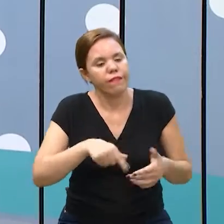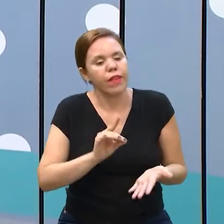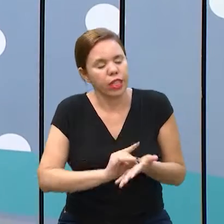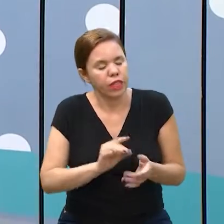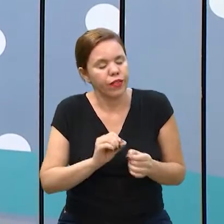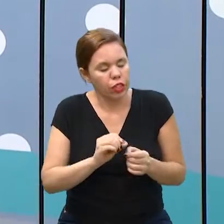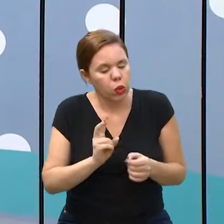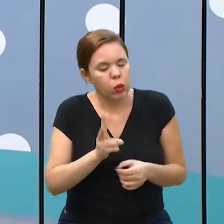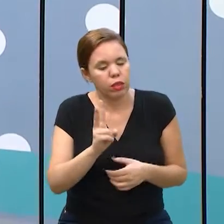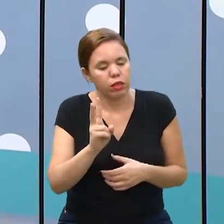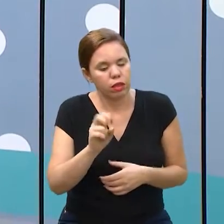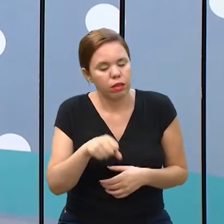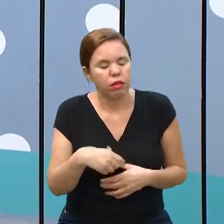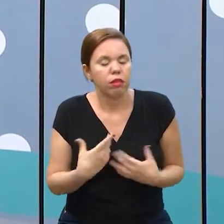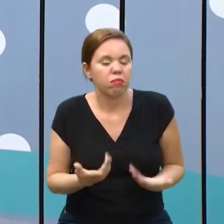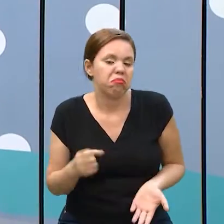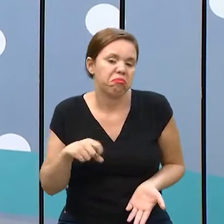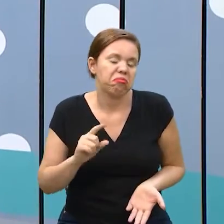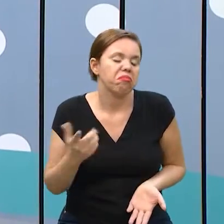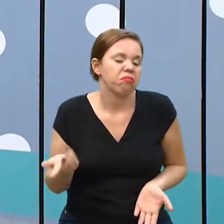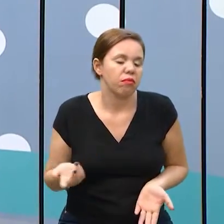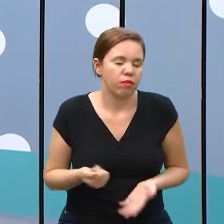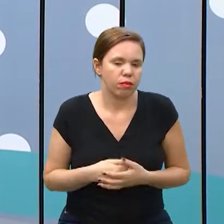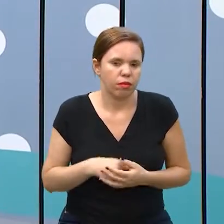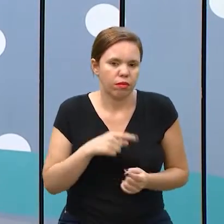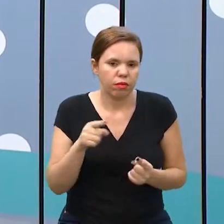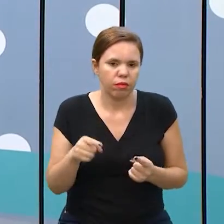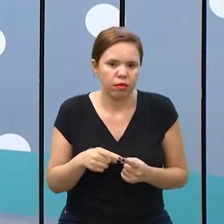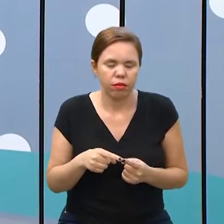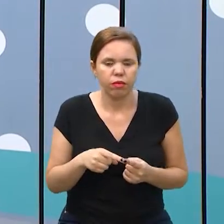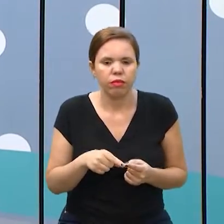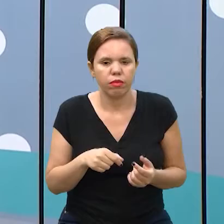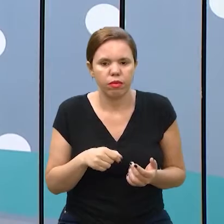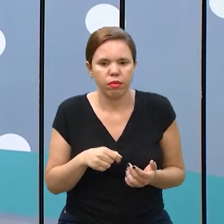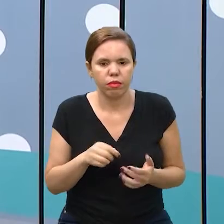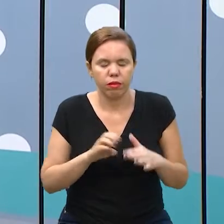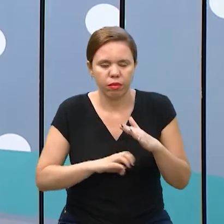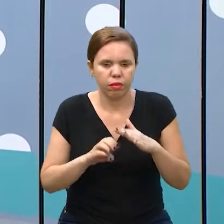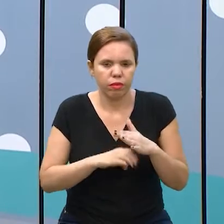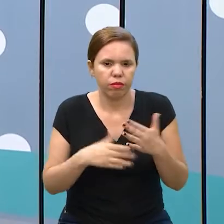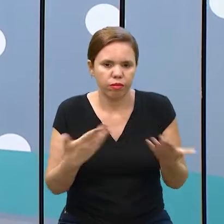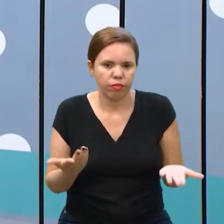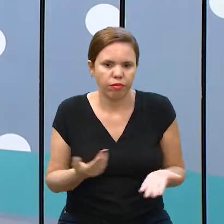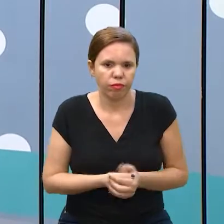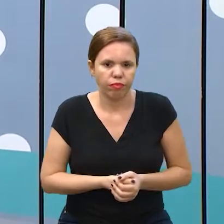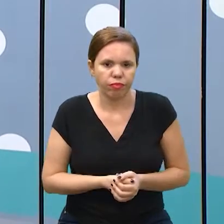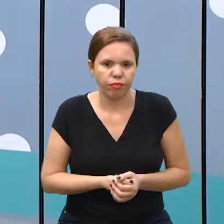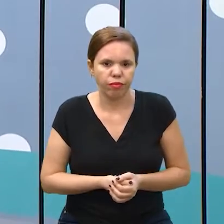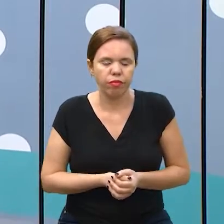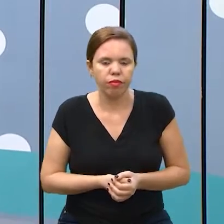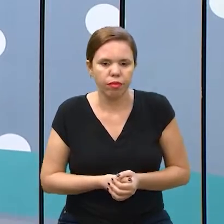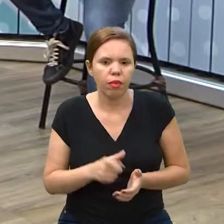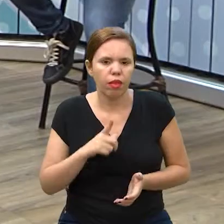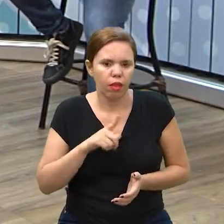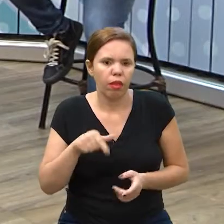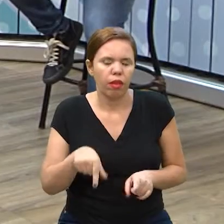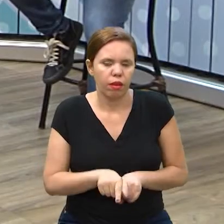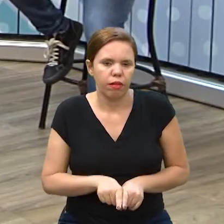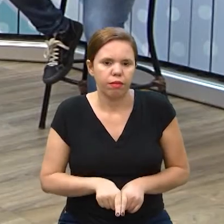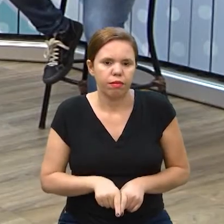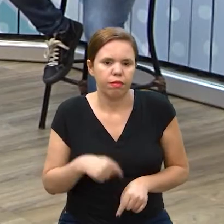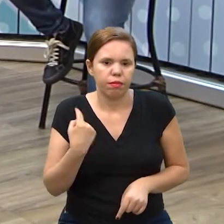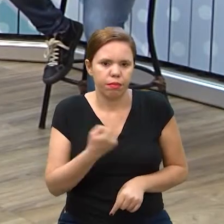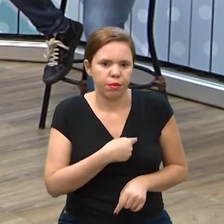ele até vai ser efetiva ou não, se vai atingir os objetivos da empresa, enfim. Então tem